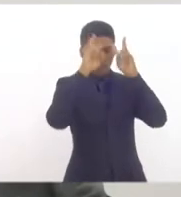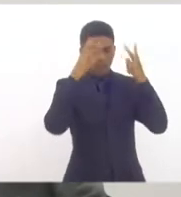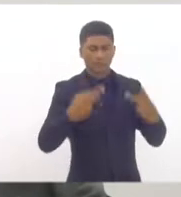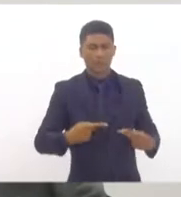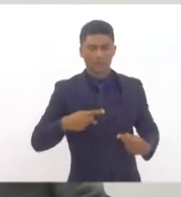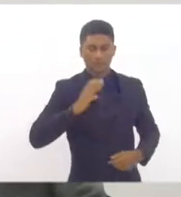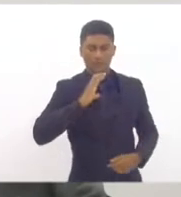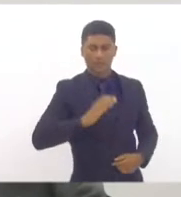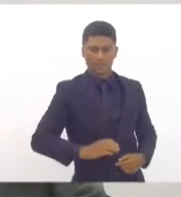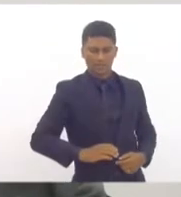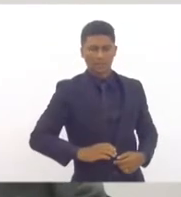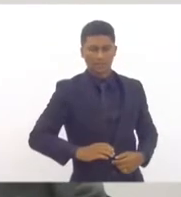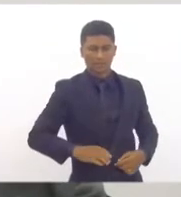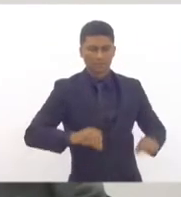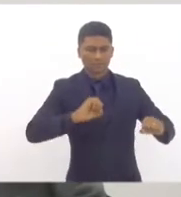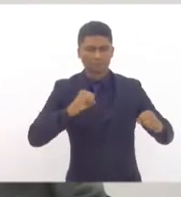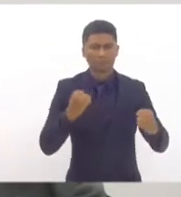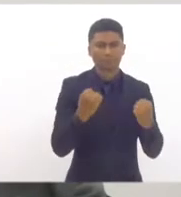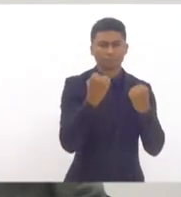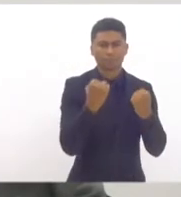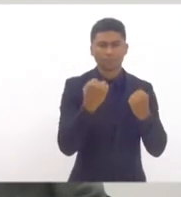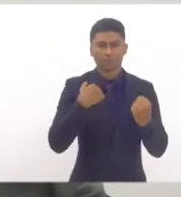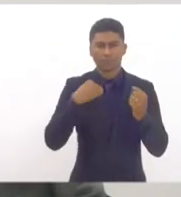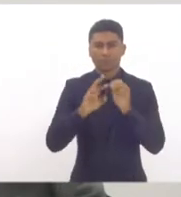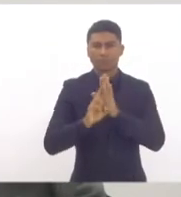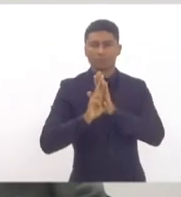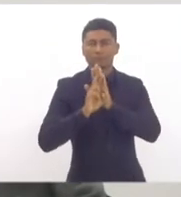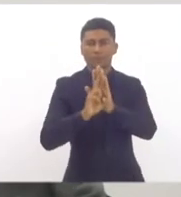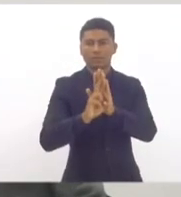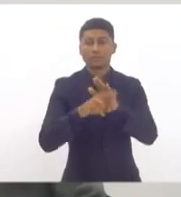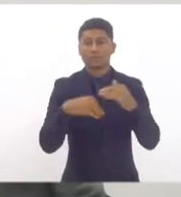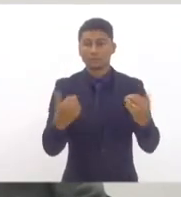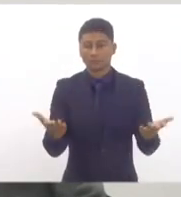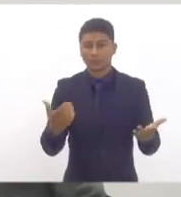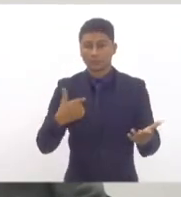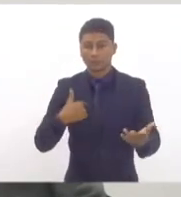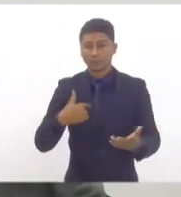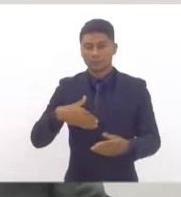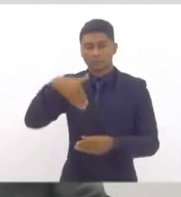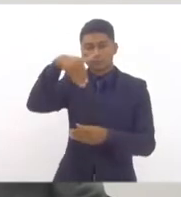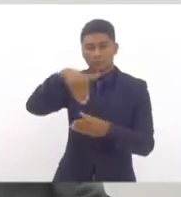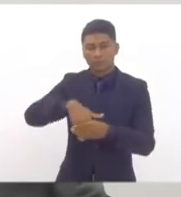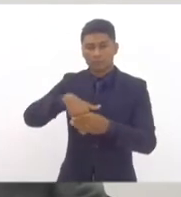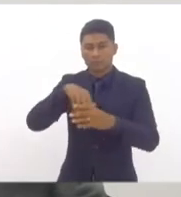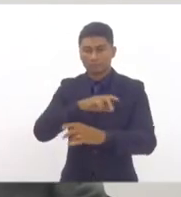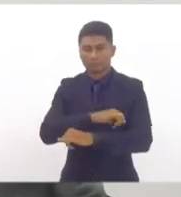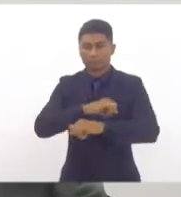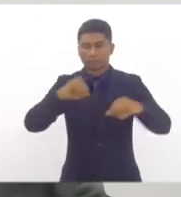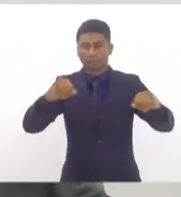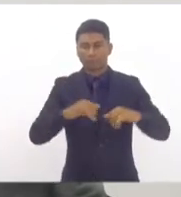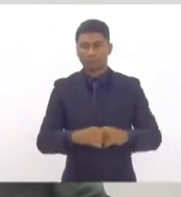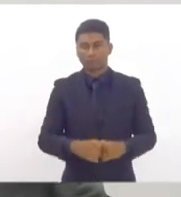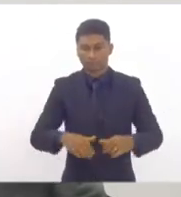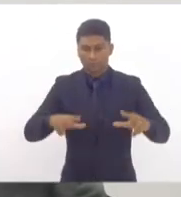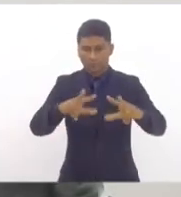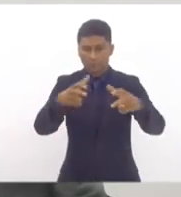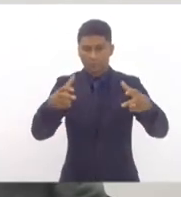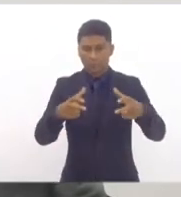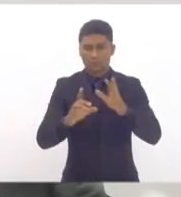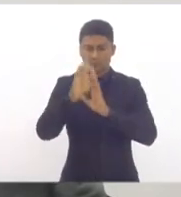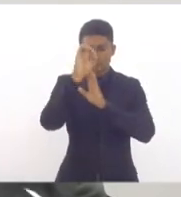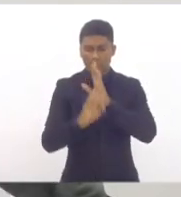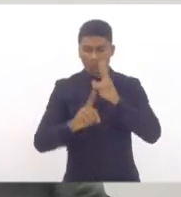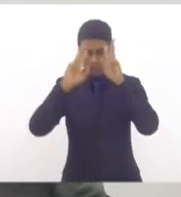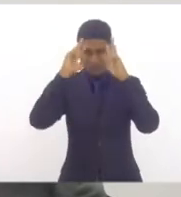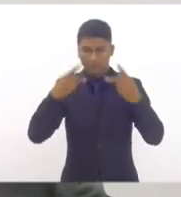qual eu represento. Então, eu abro esse processo declarando os nossos votos. A Comissão de Defesa dos Direitos Humanos, ela